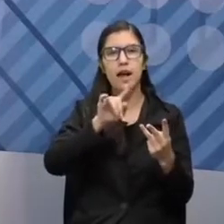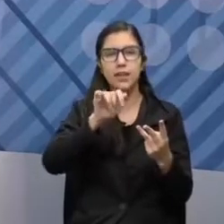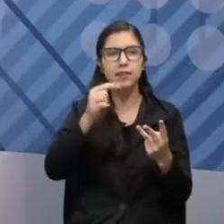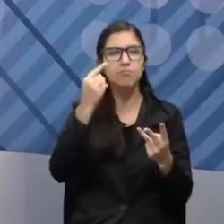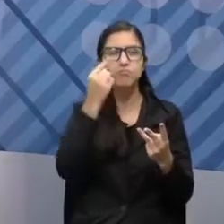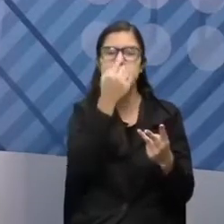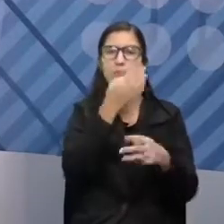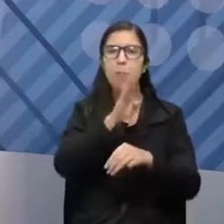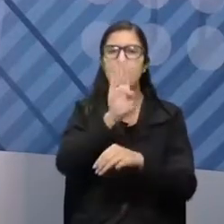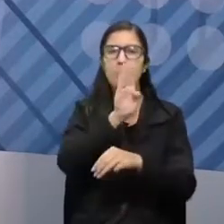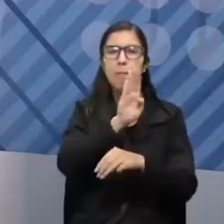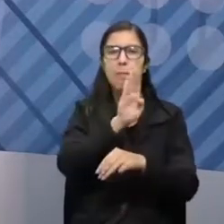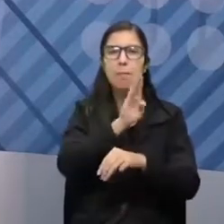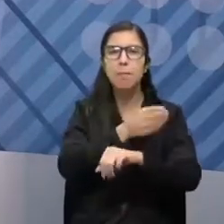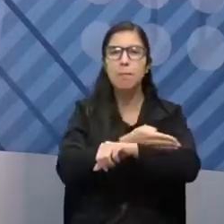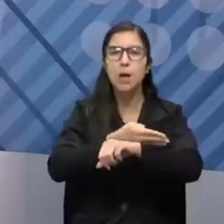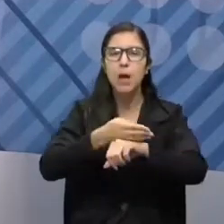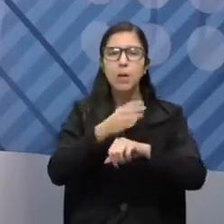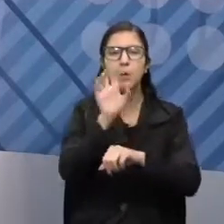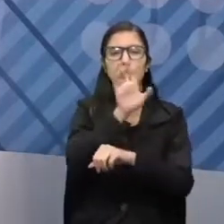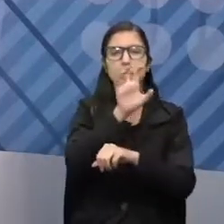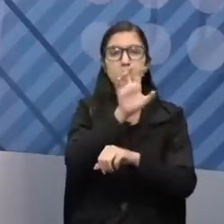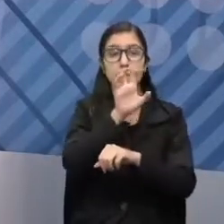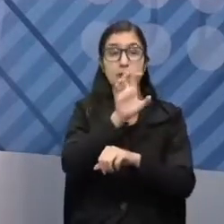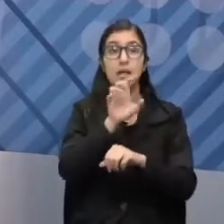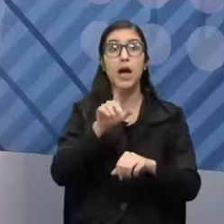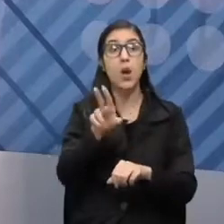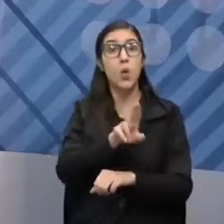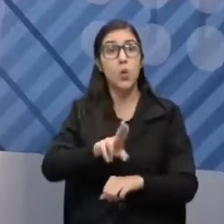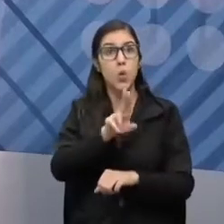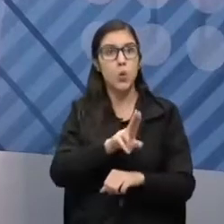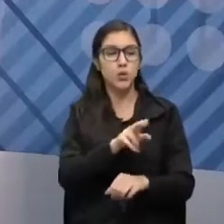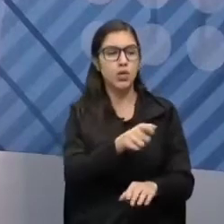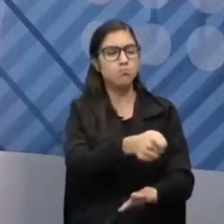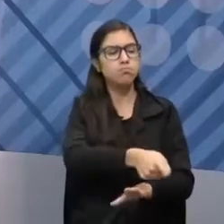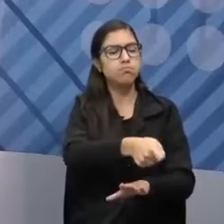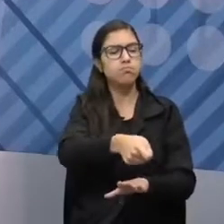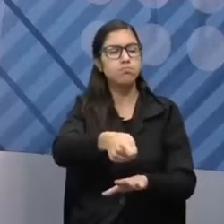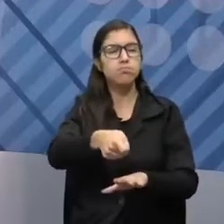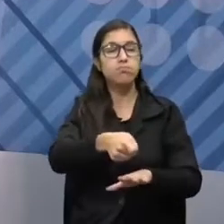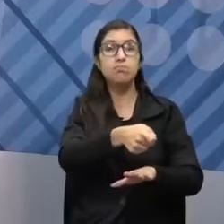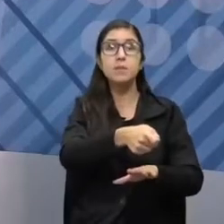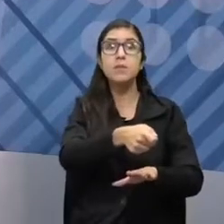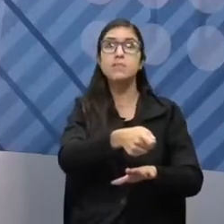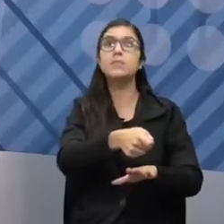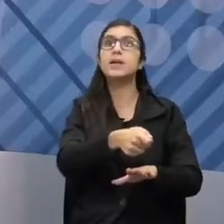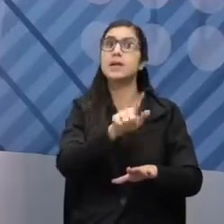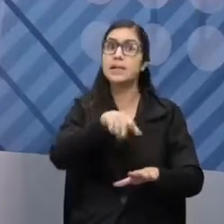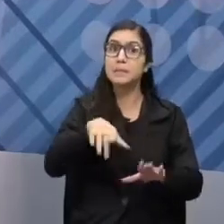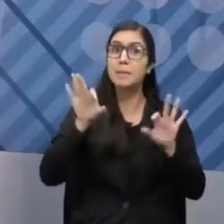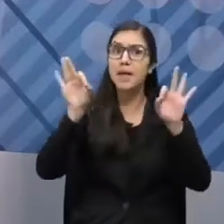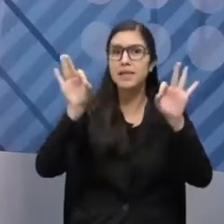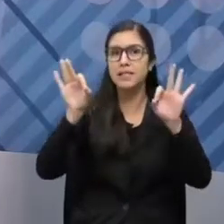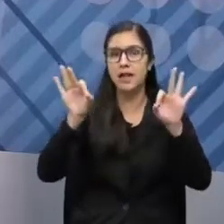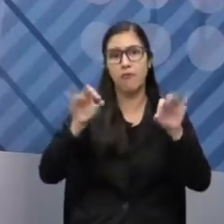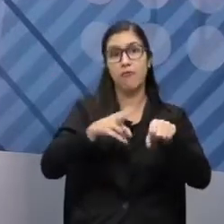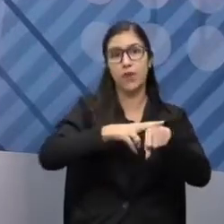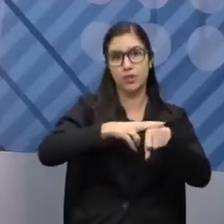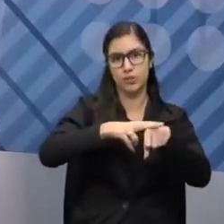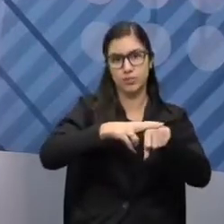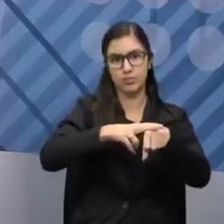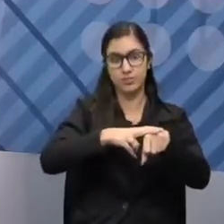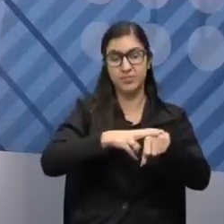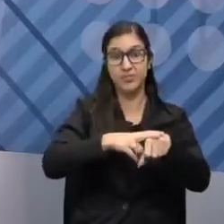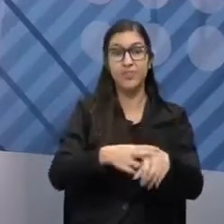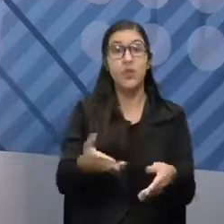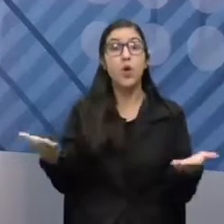tem um campo de visão comprometido e ela vai utilizar uma bengala especial. Então, a identificação desse sujeito é uma bengala verde.